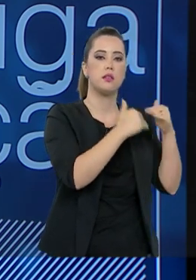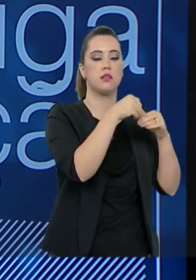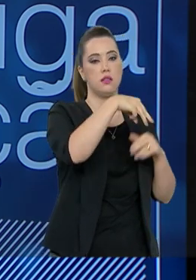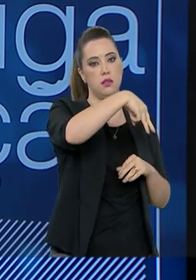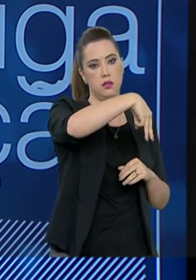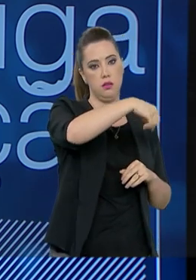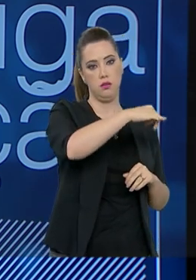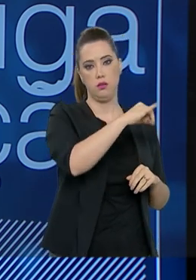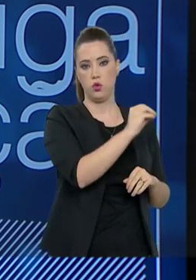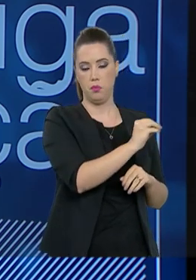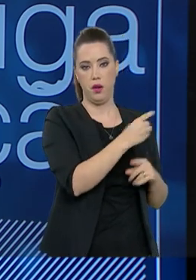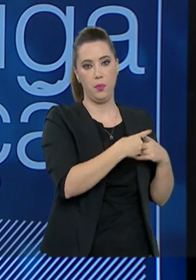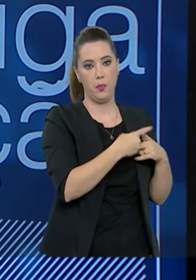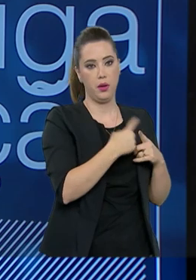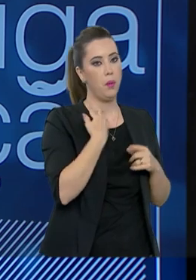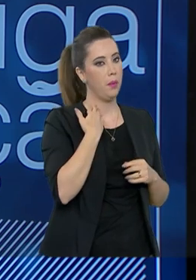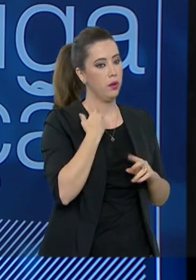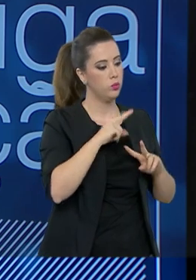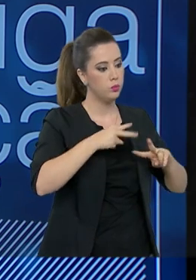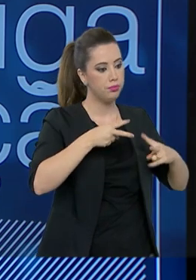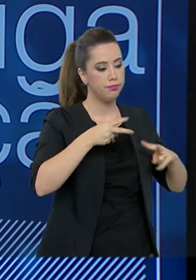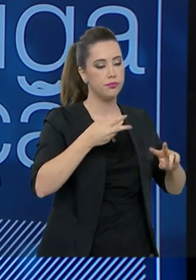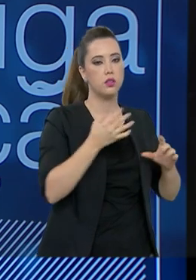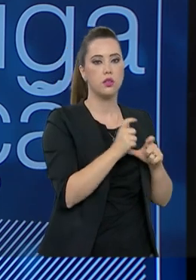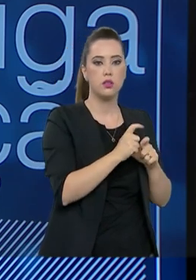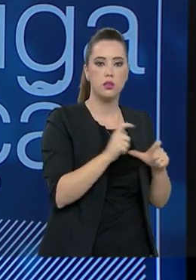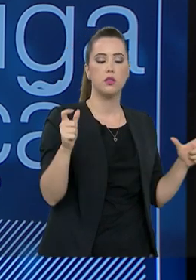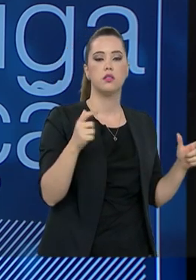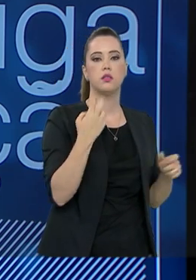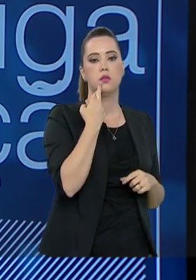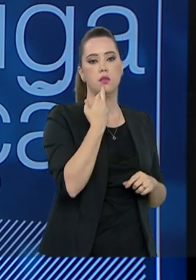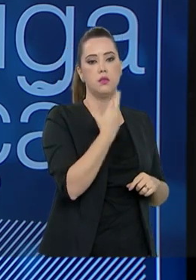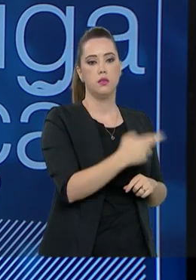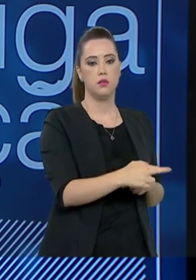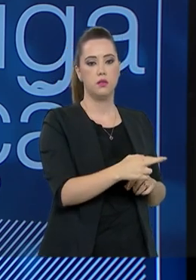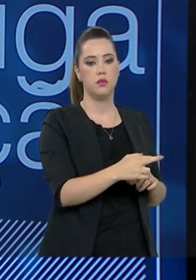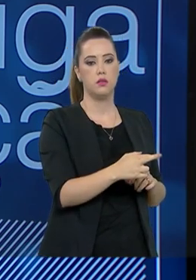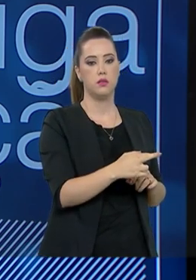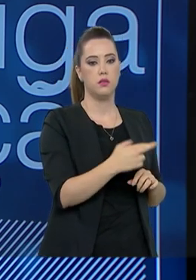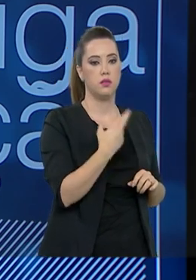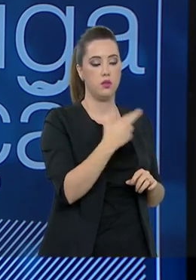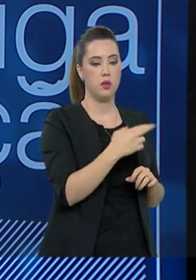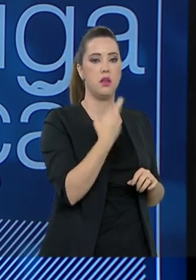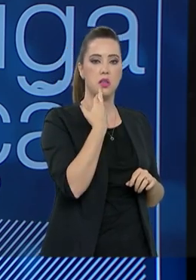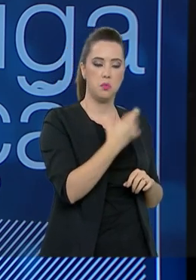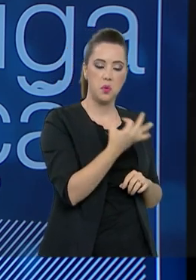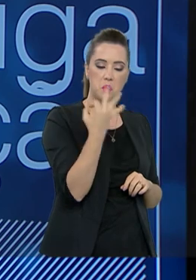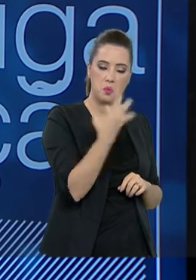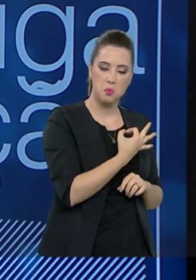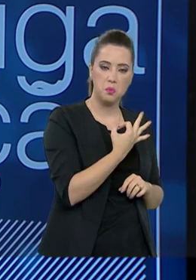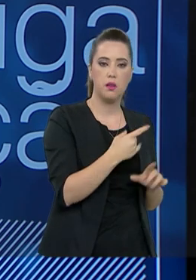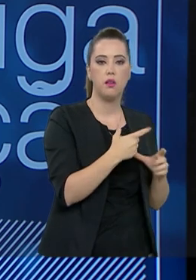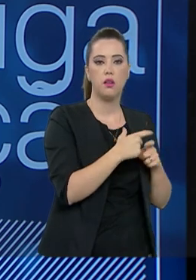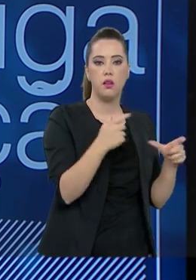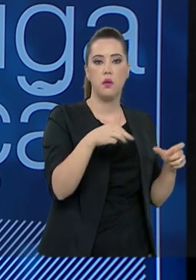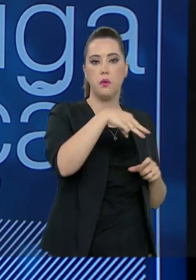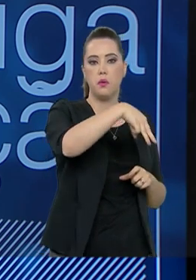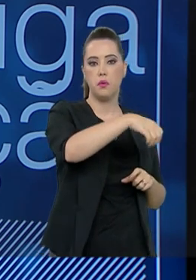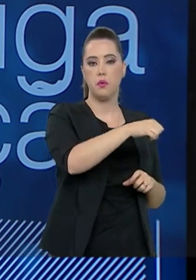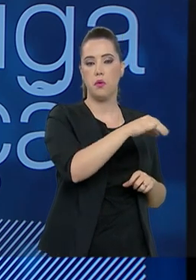cá, uma vez que o banco aumentou bastante. Então, os resultados são muitos resultados, né? Em maio já